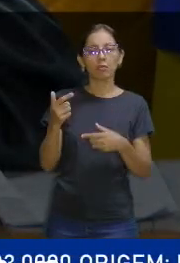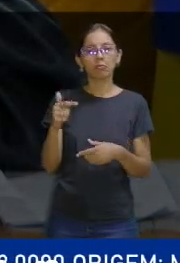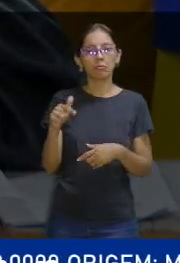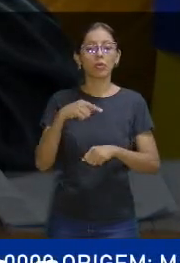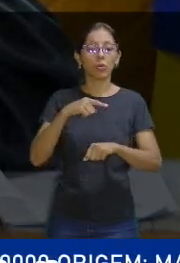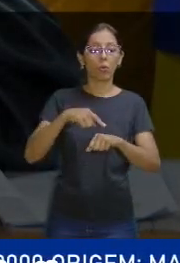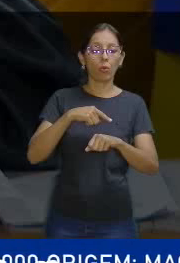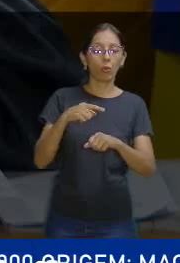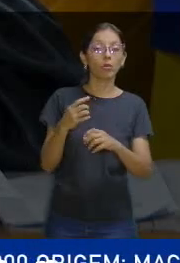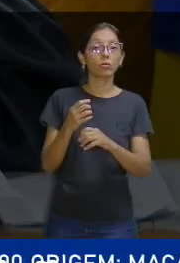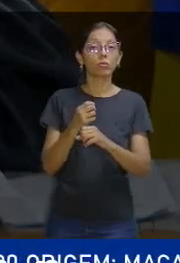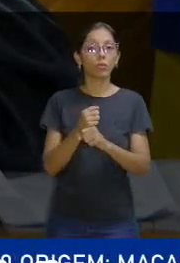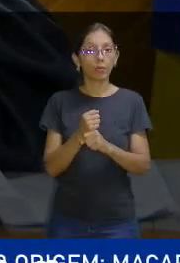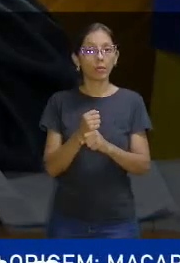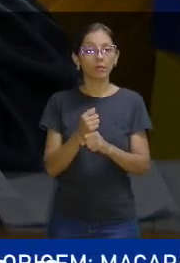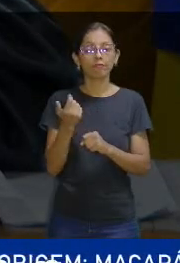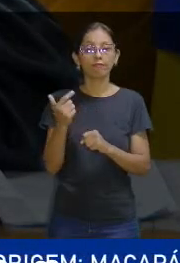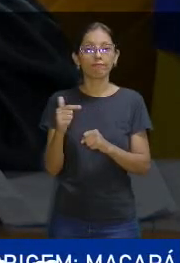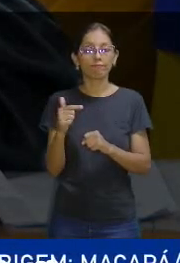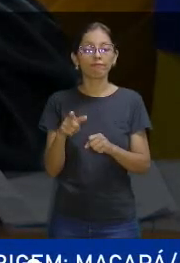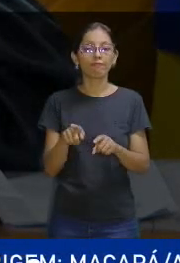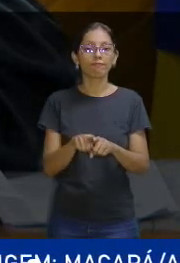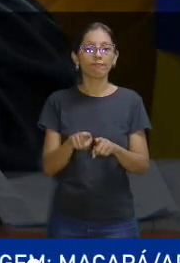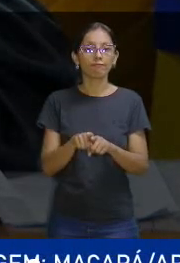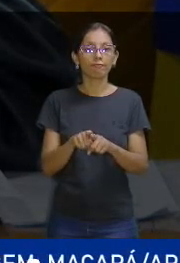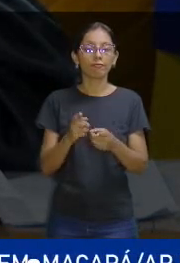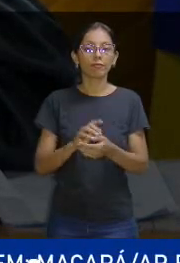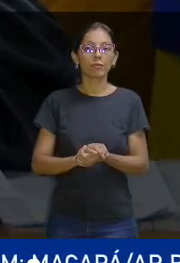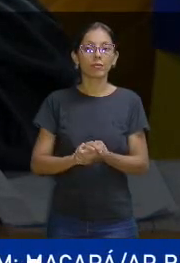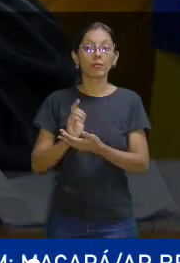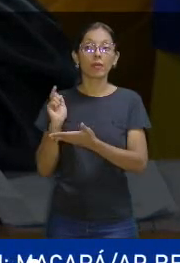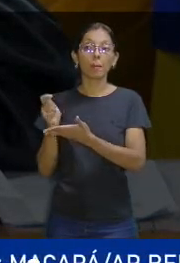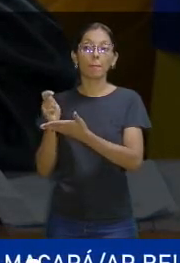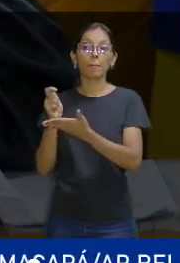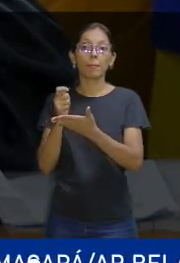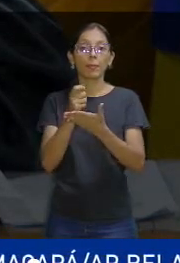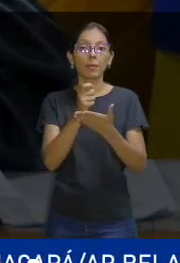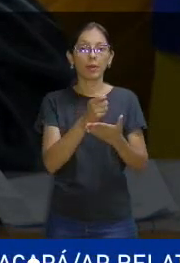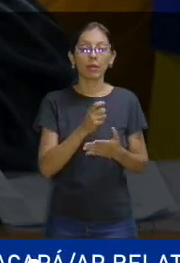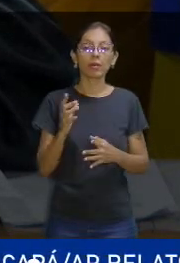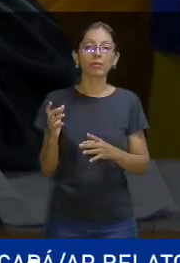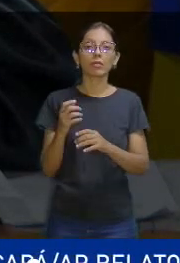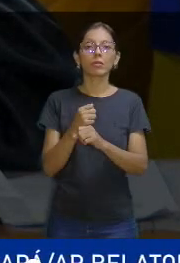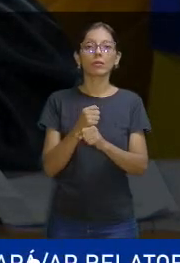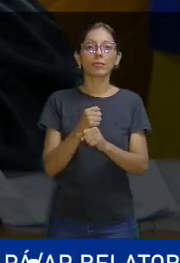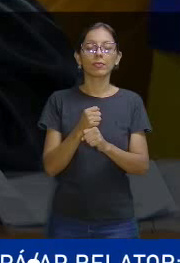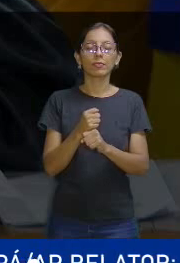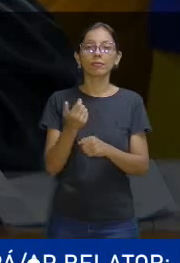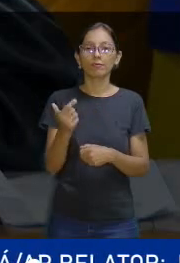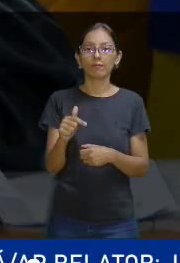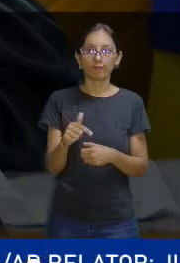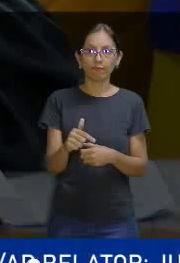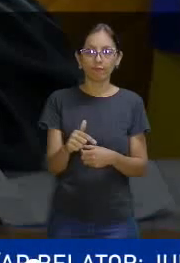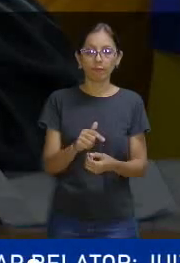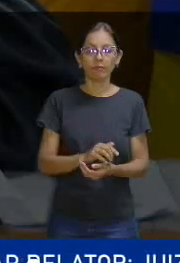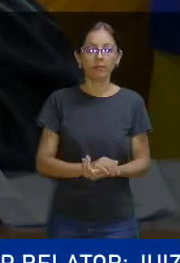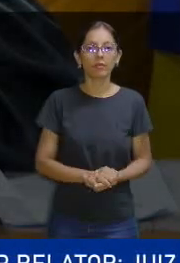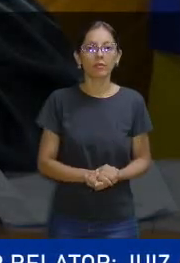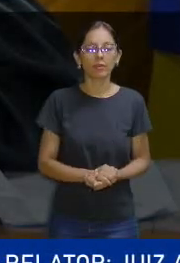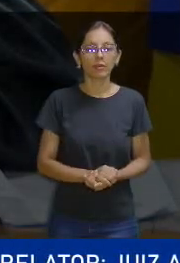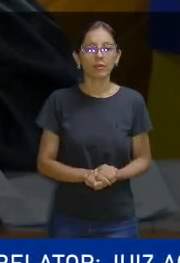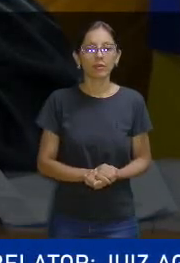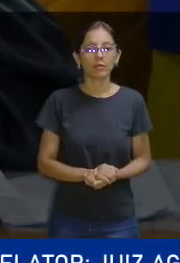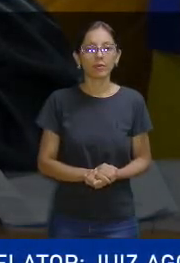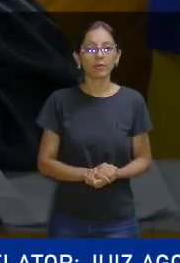horas trabalhadas e a justificativa do valor pago, itens especialmente relevantes diante da